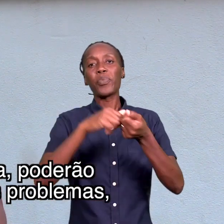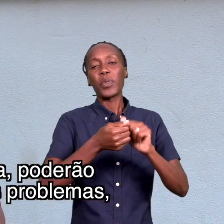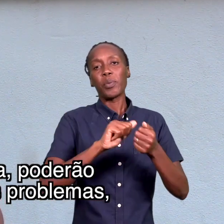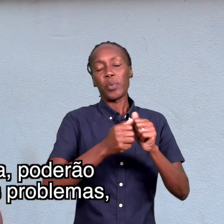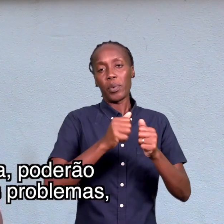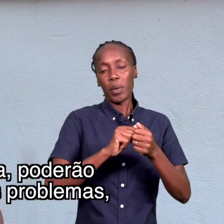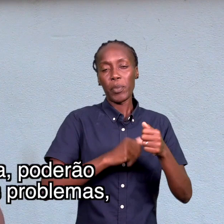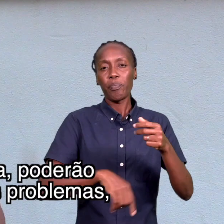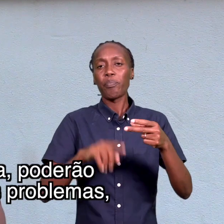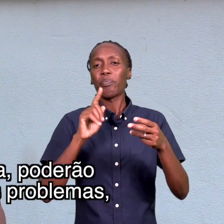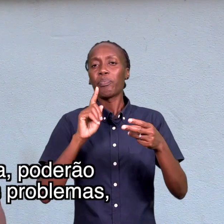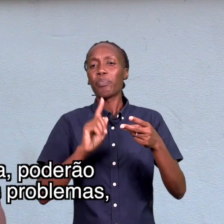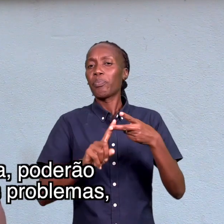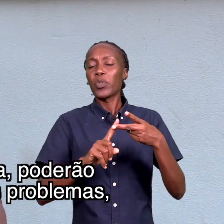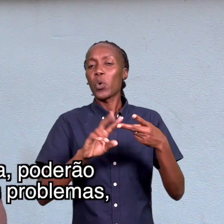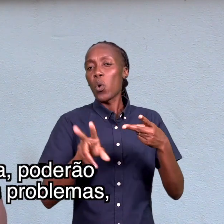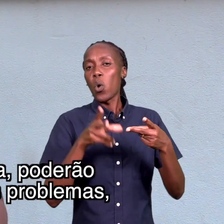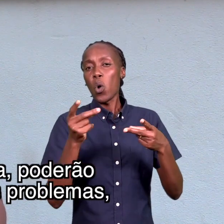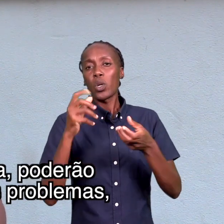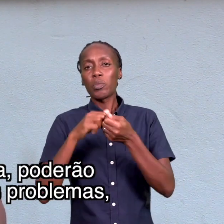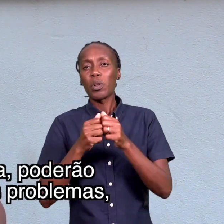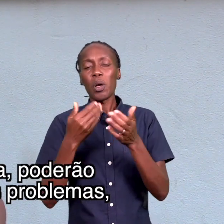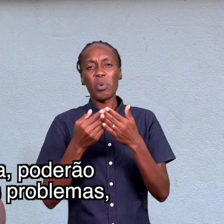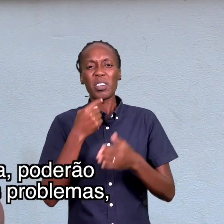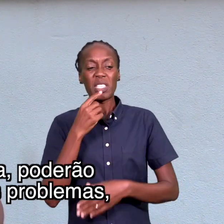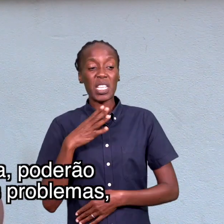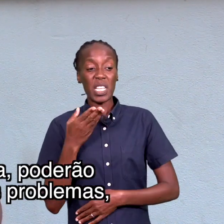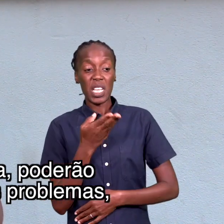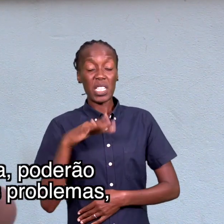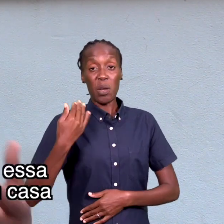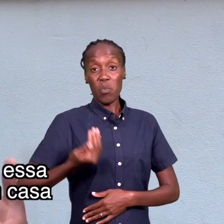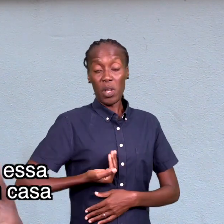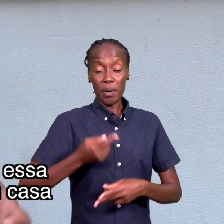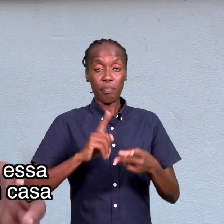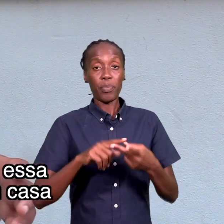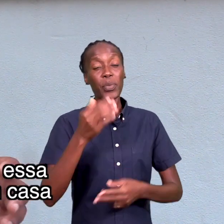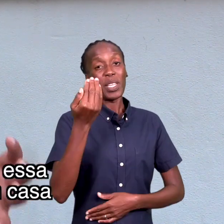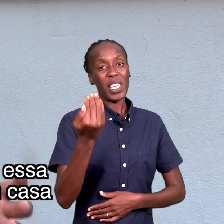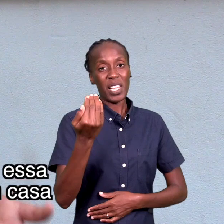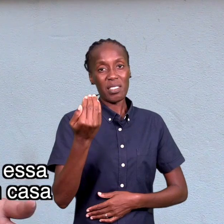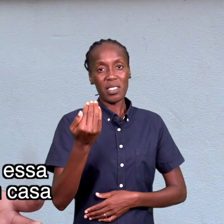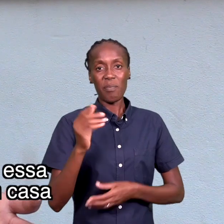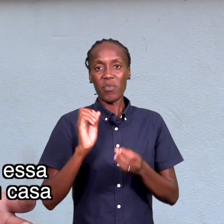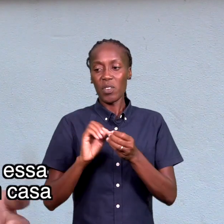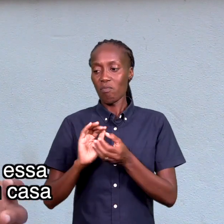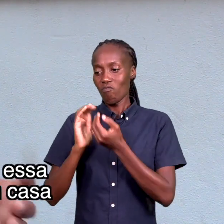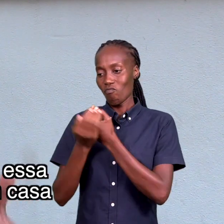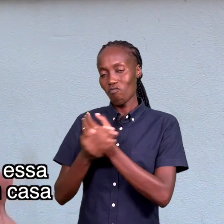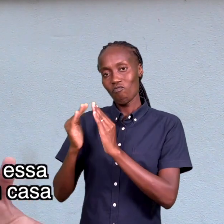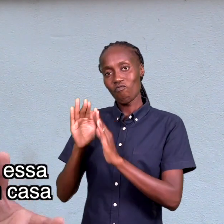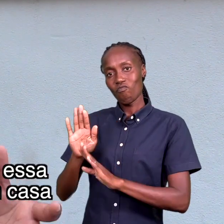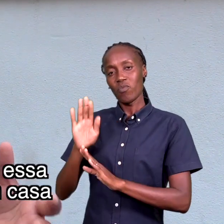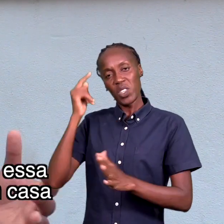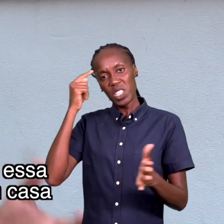muitos outros problemas. Há muitos outros problemas. Pensam que resguardar essa mulher, essa